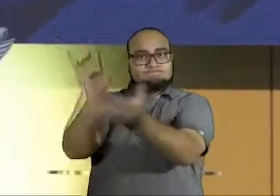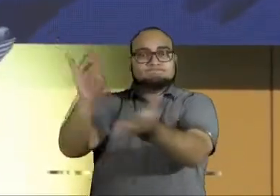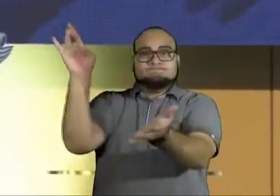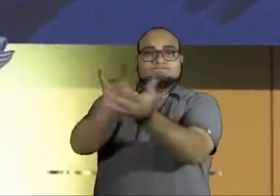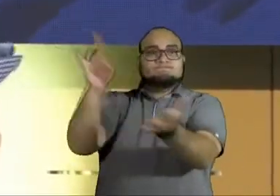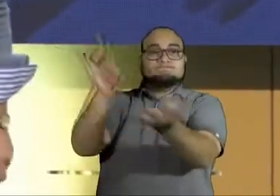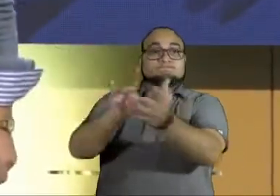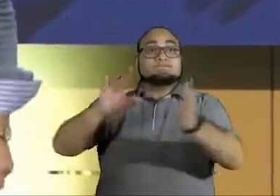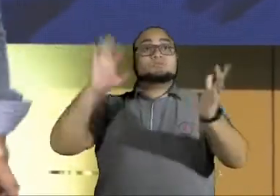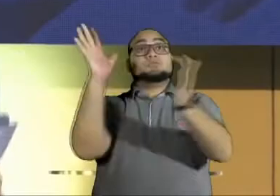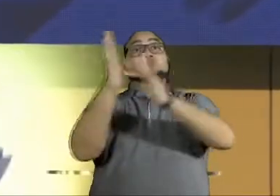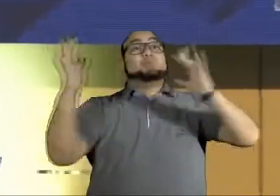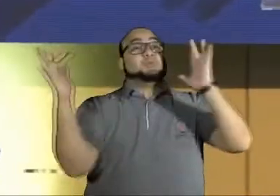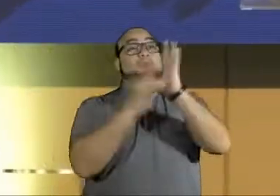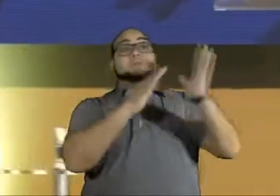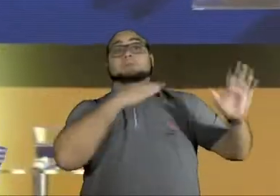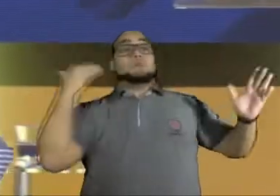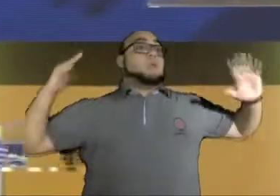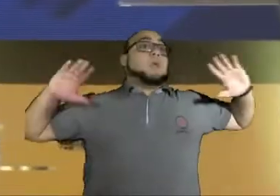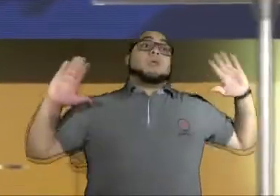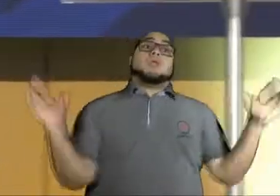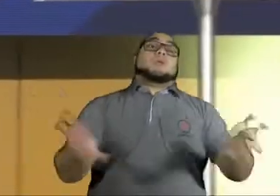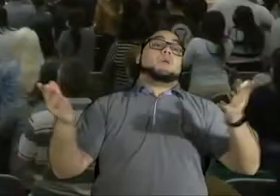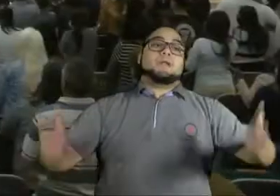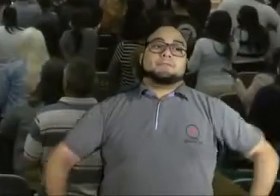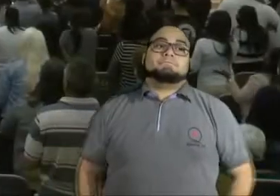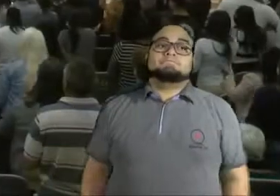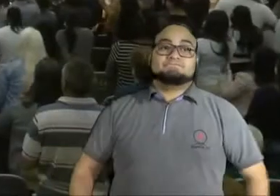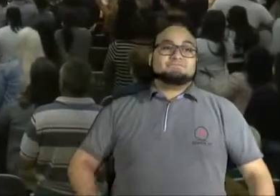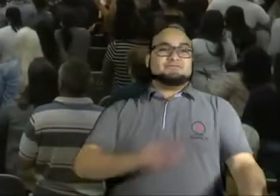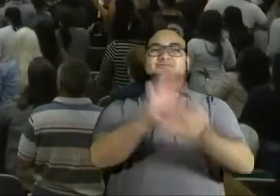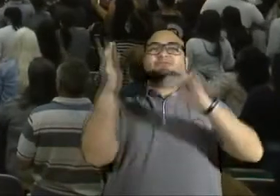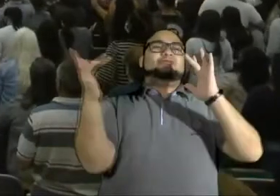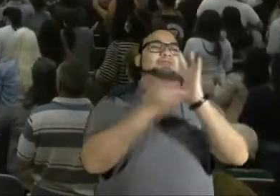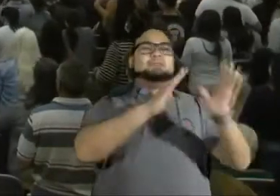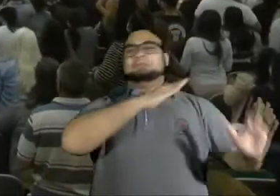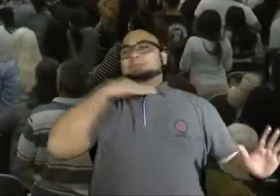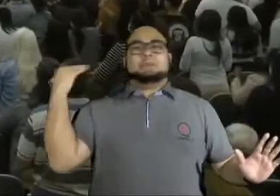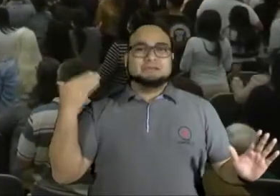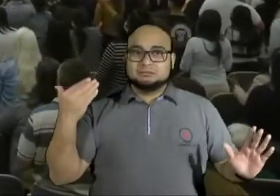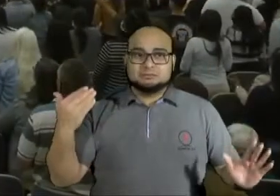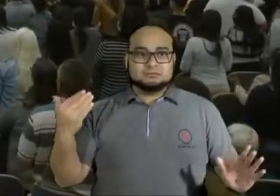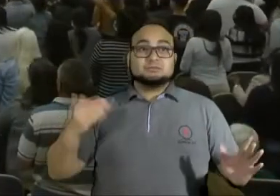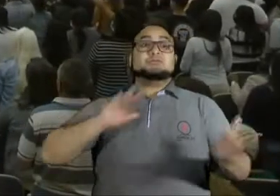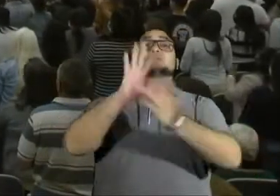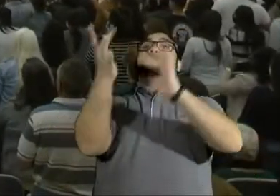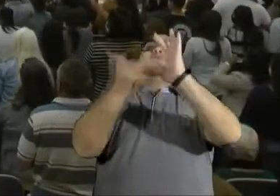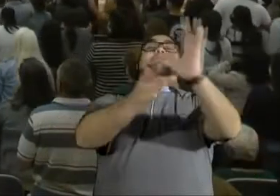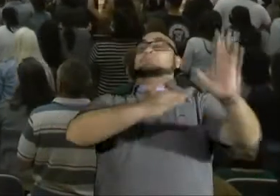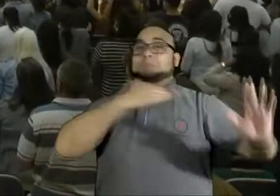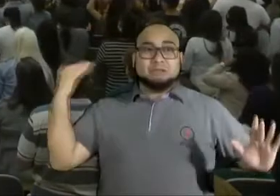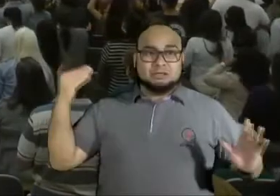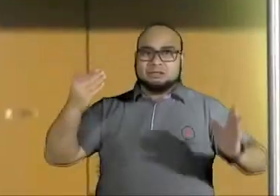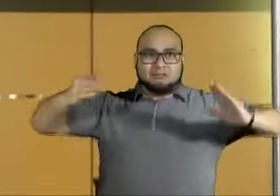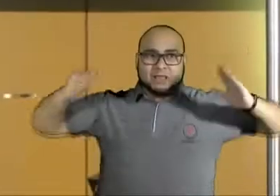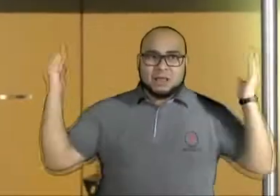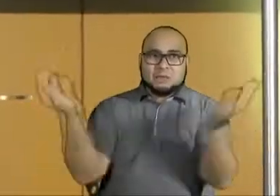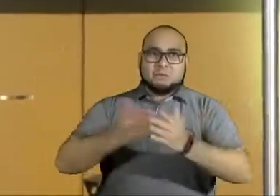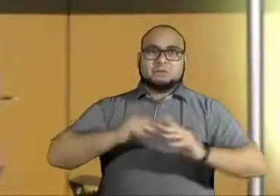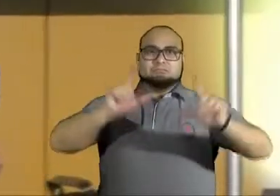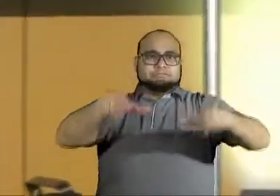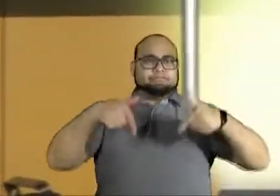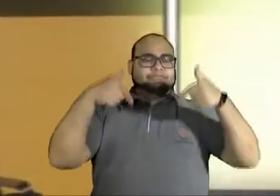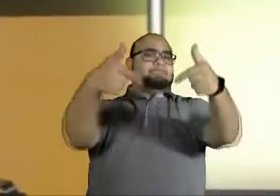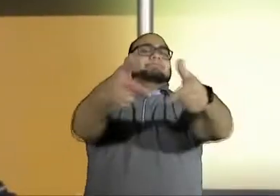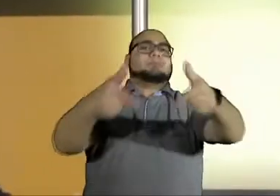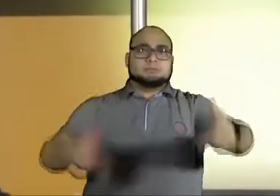Jesus está morto. Complete aí, por favor. Jesus está? Jesus está? E morto reage? Morto